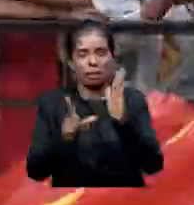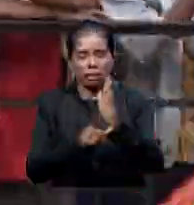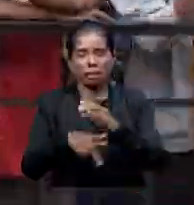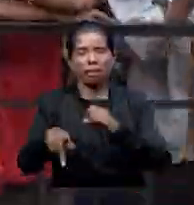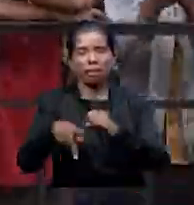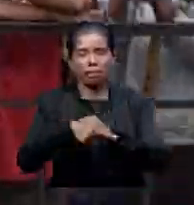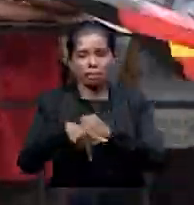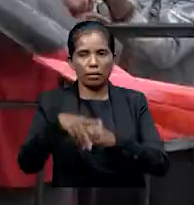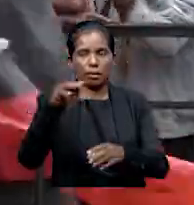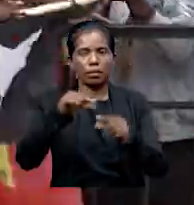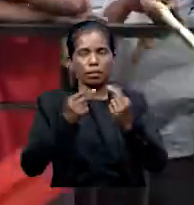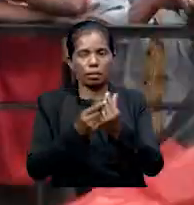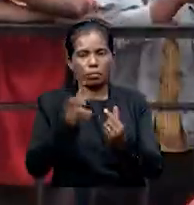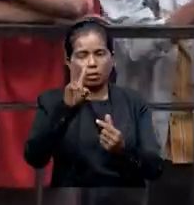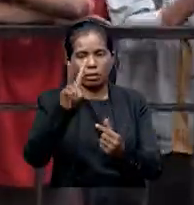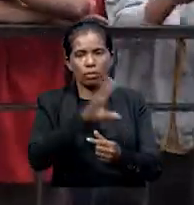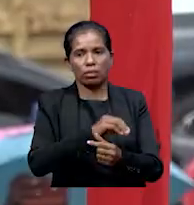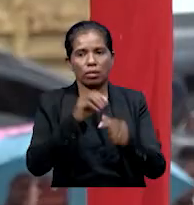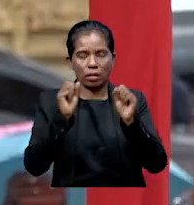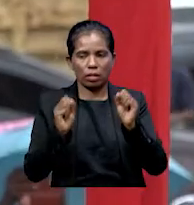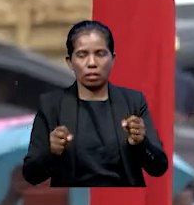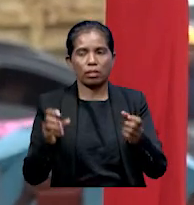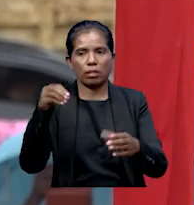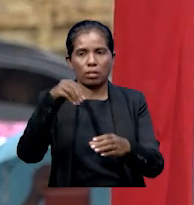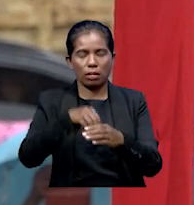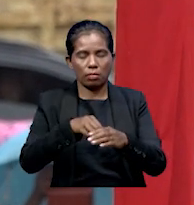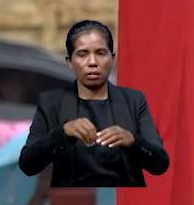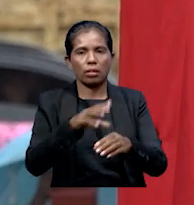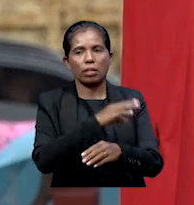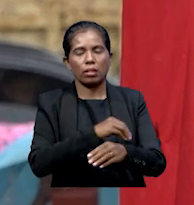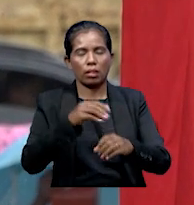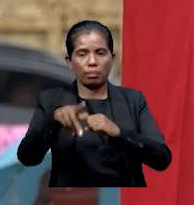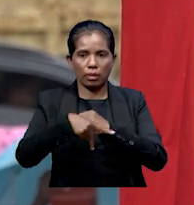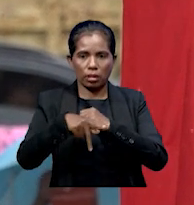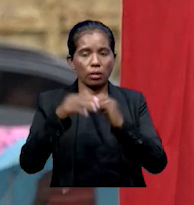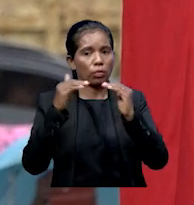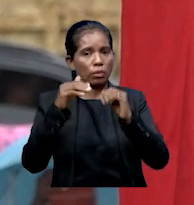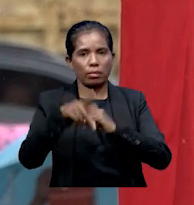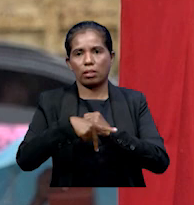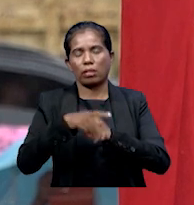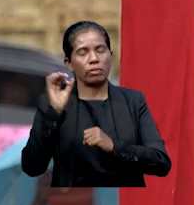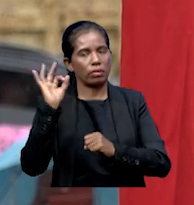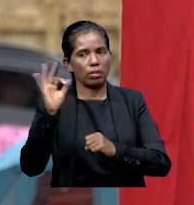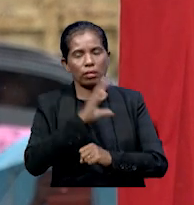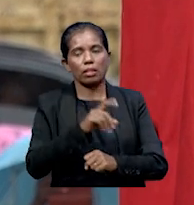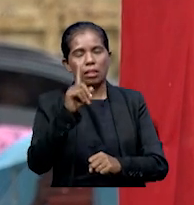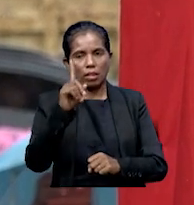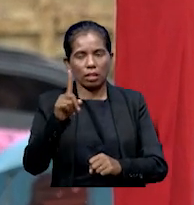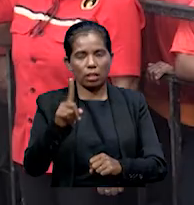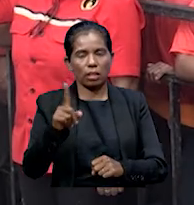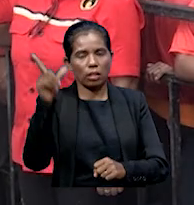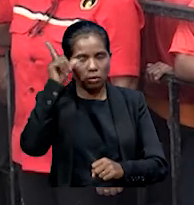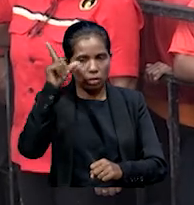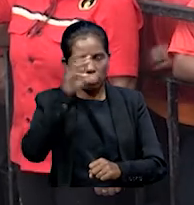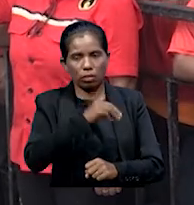dedaune, lista pacote rua, possibilidade atu compete iha Congresso Partido Fretilin ne, pacote ida Francisco Guterres Luolo